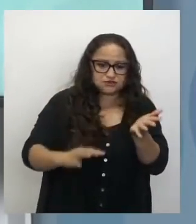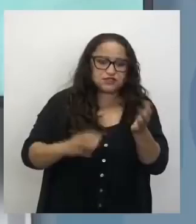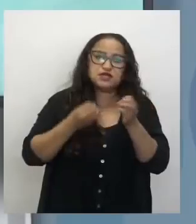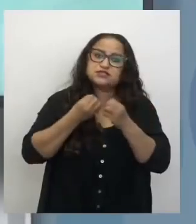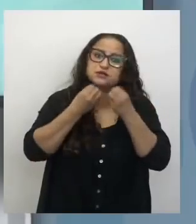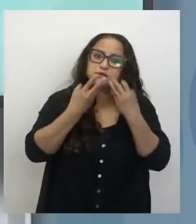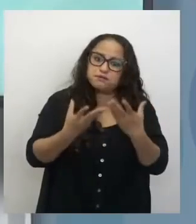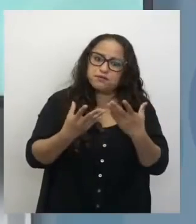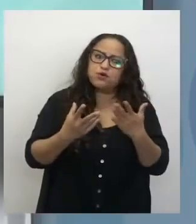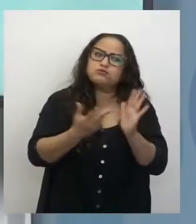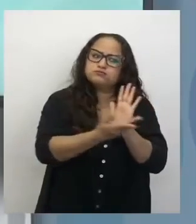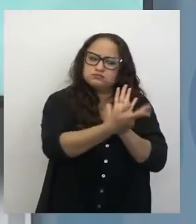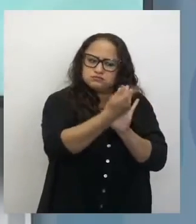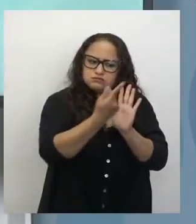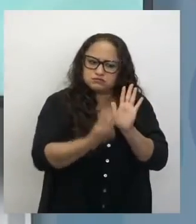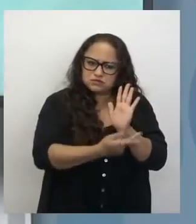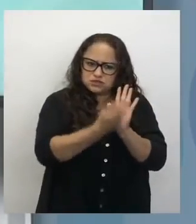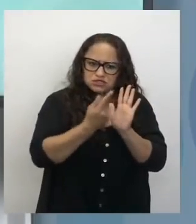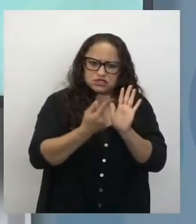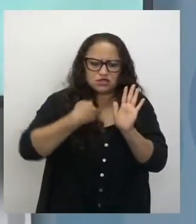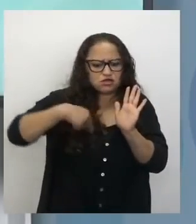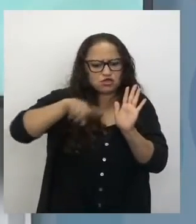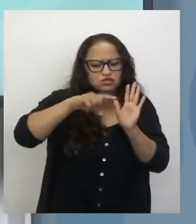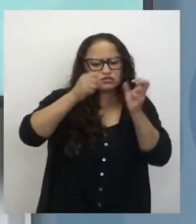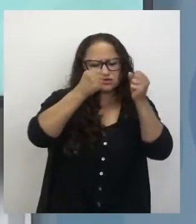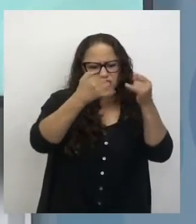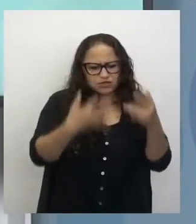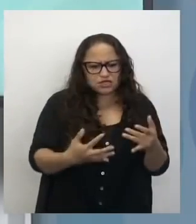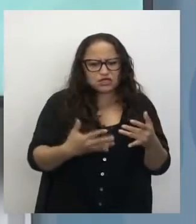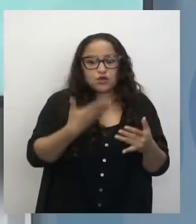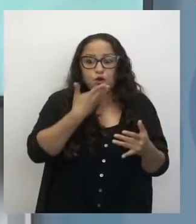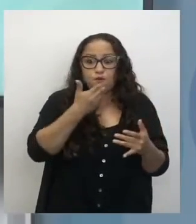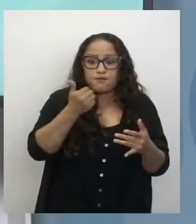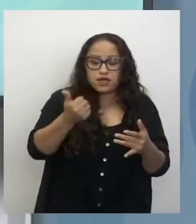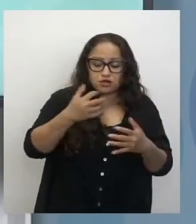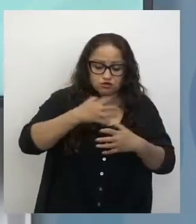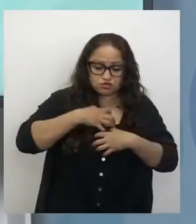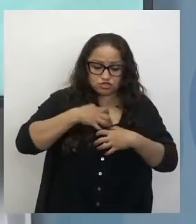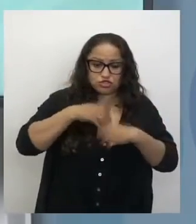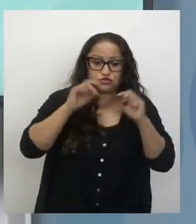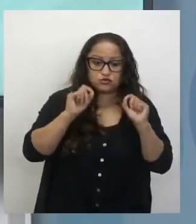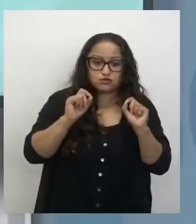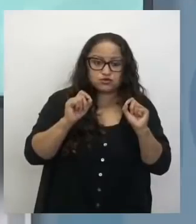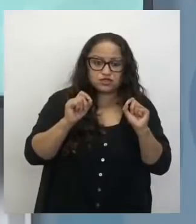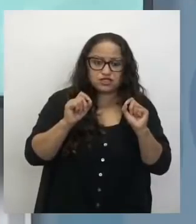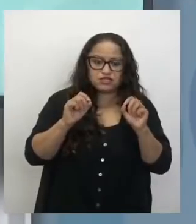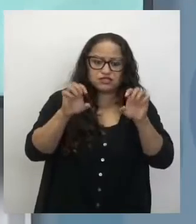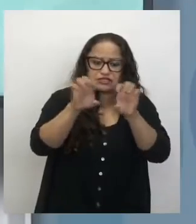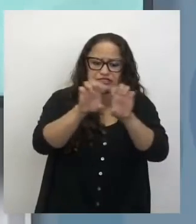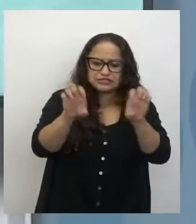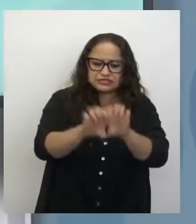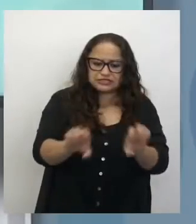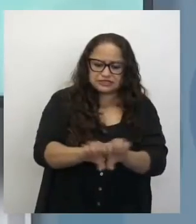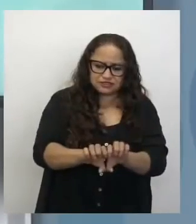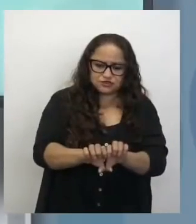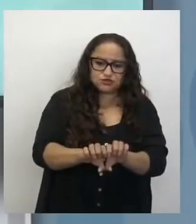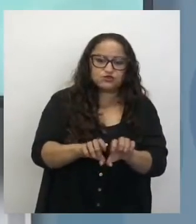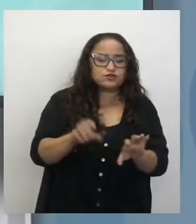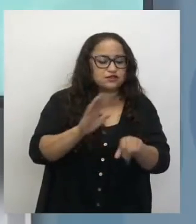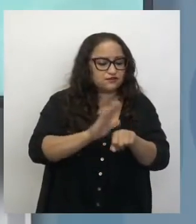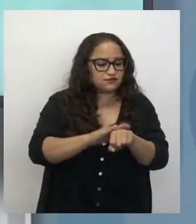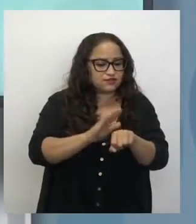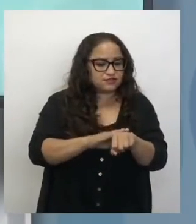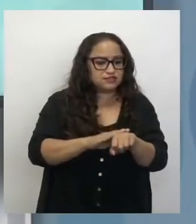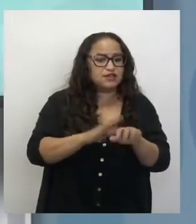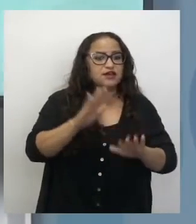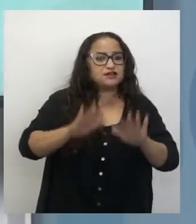fazer um desenho. A gente está falando de geometria, então a melhor maneira de estudar é fazendo esquema, desenho, para analisar, tá certo? Muitas